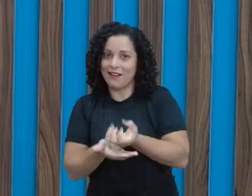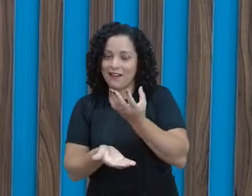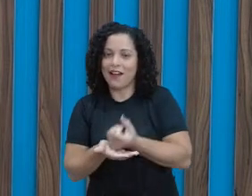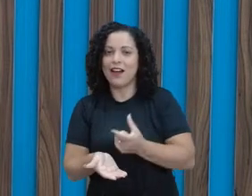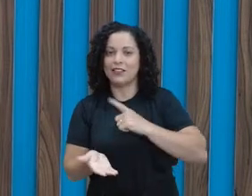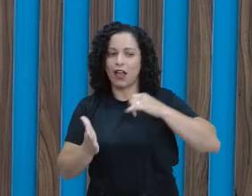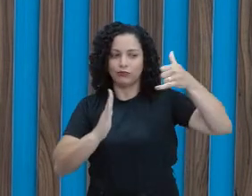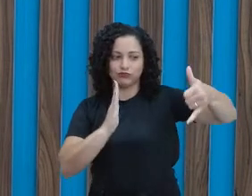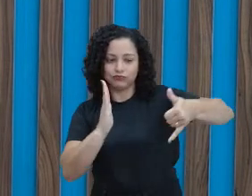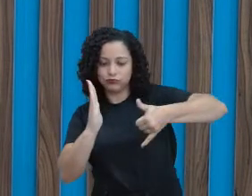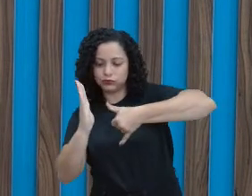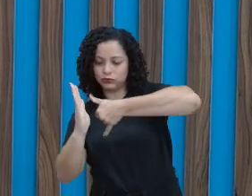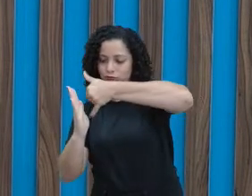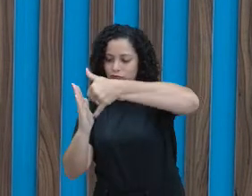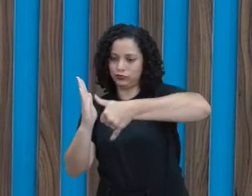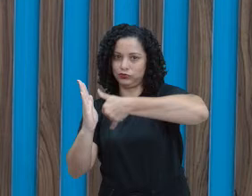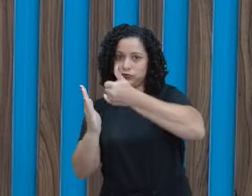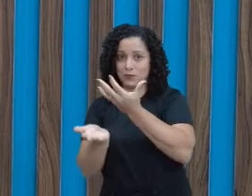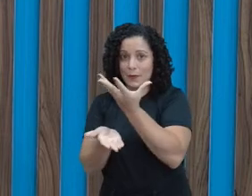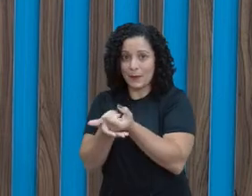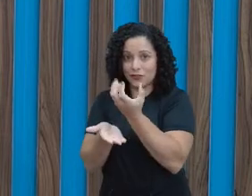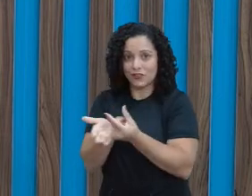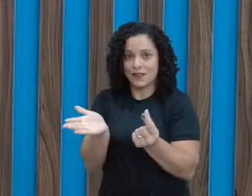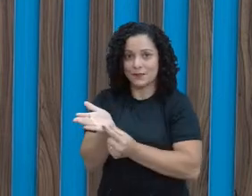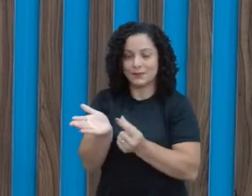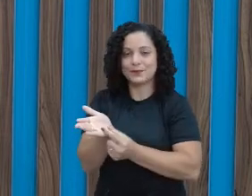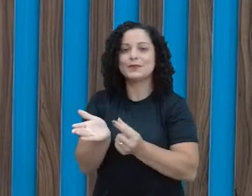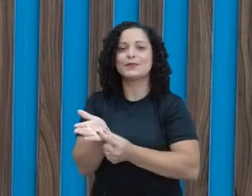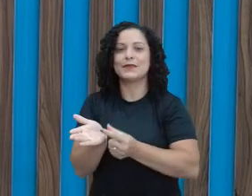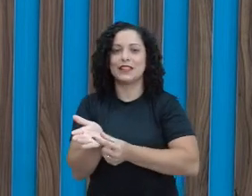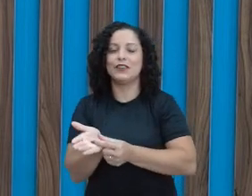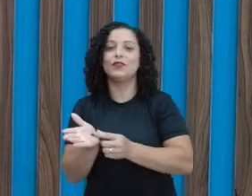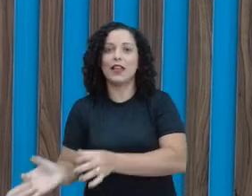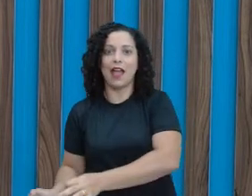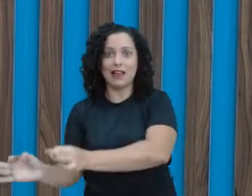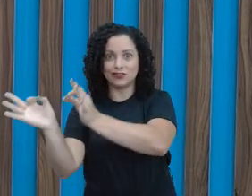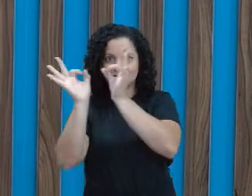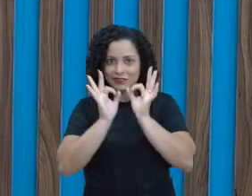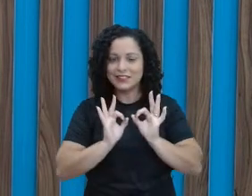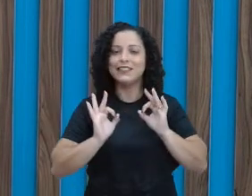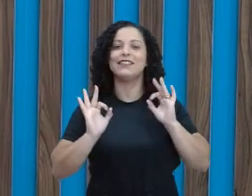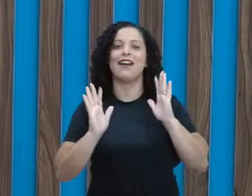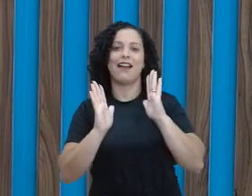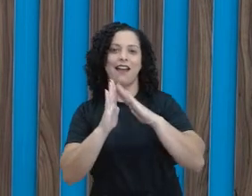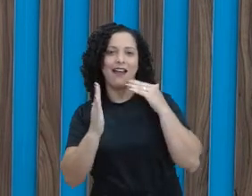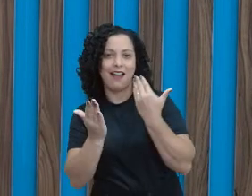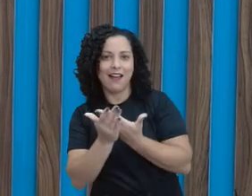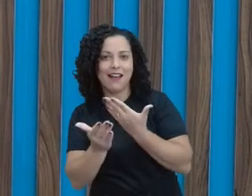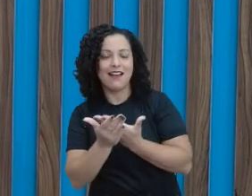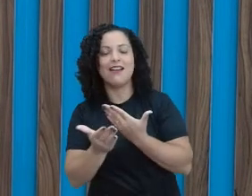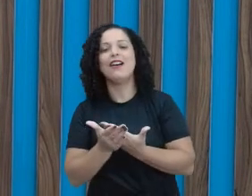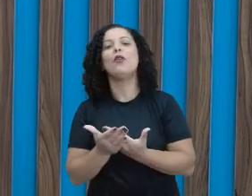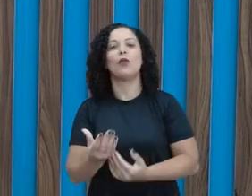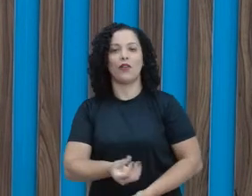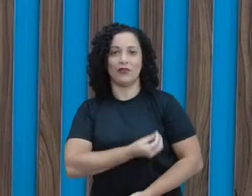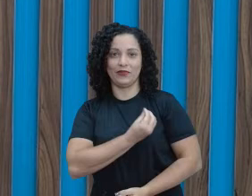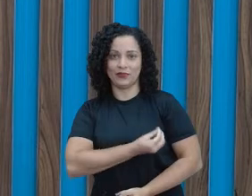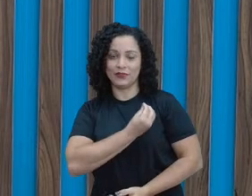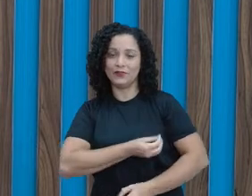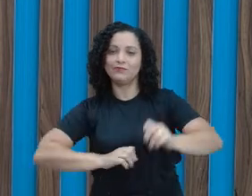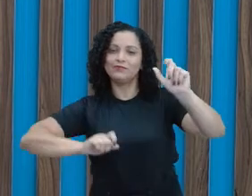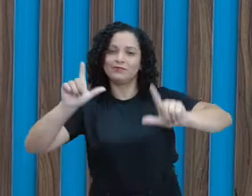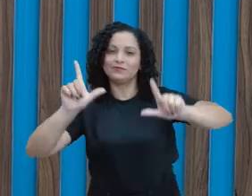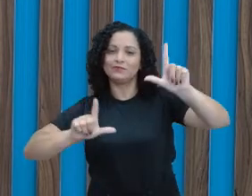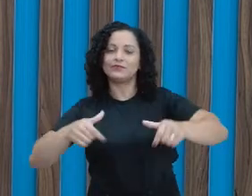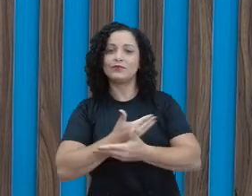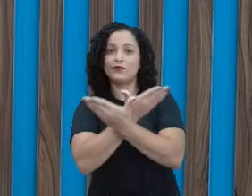QR Code já colocado. Baixa aí no teu aplicativo, acompanha a nossa aula ao vivo. É muito boa essa interação conosco. Quem tem iOS